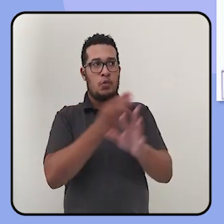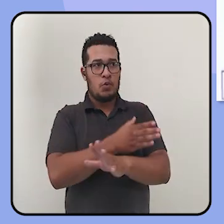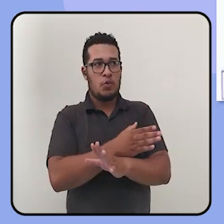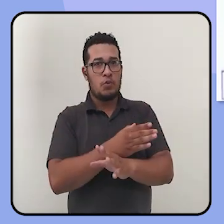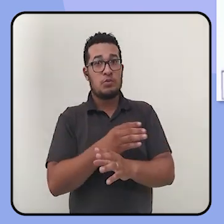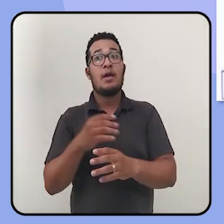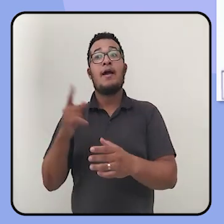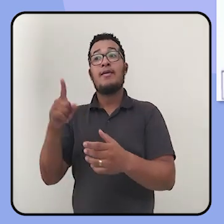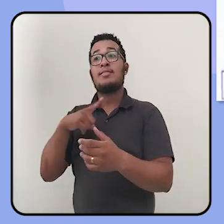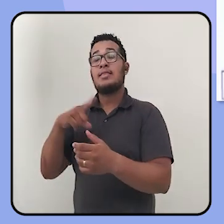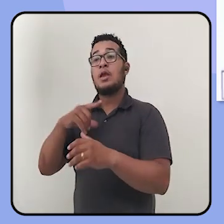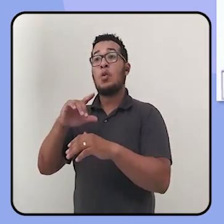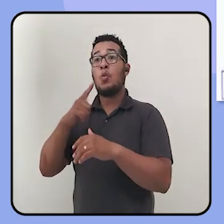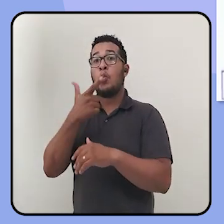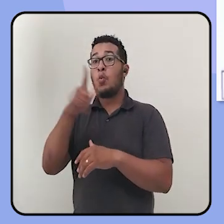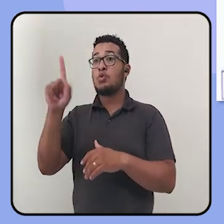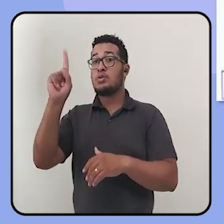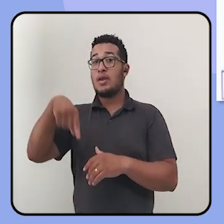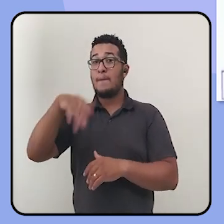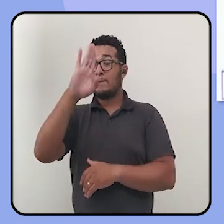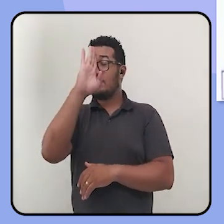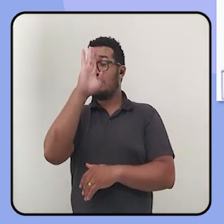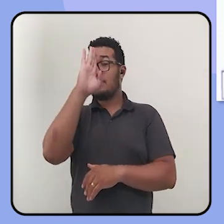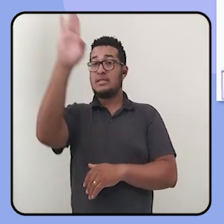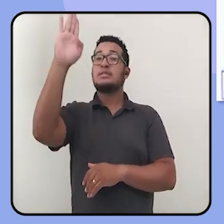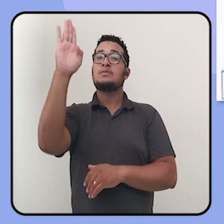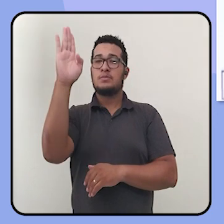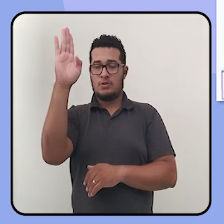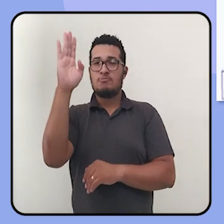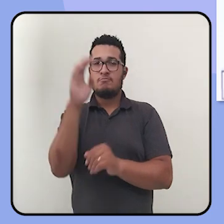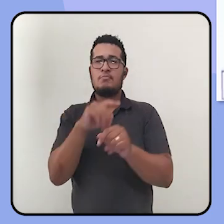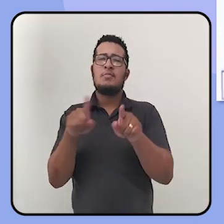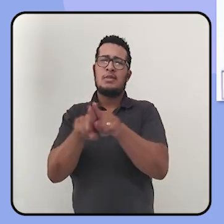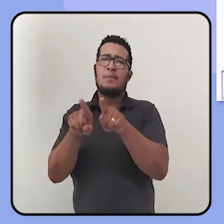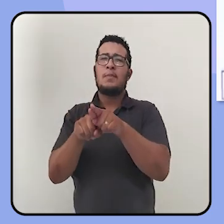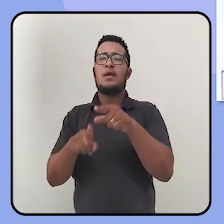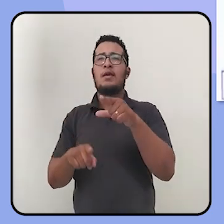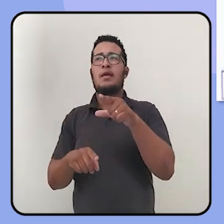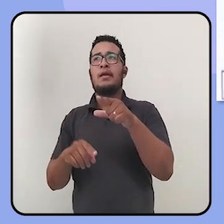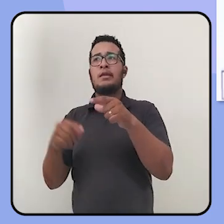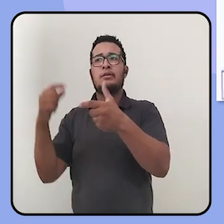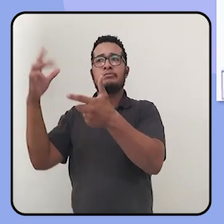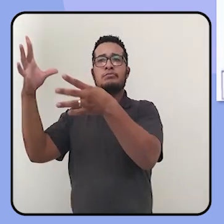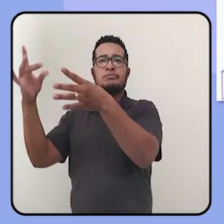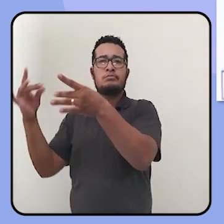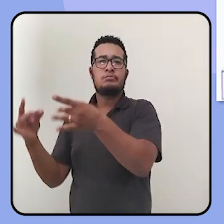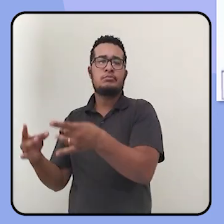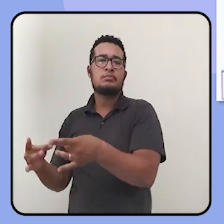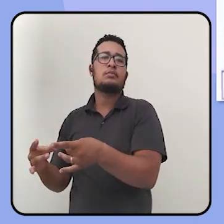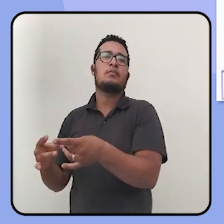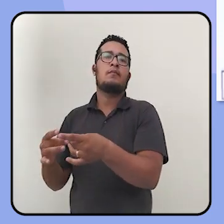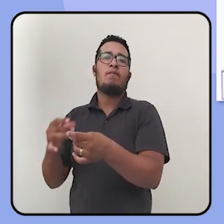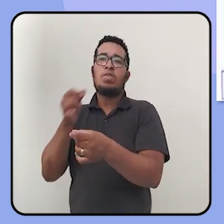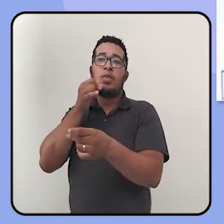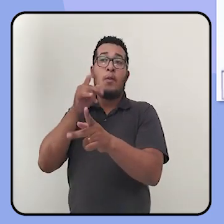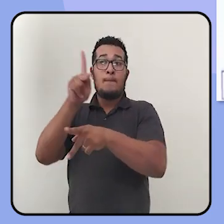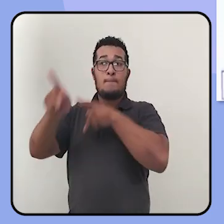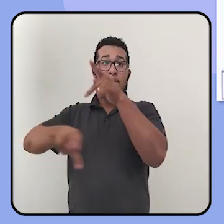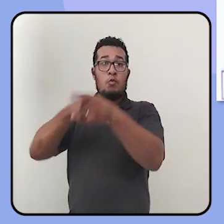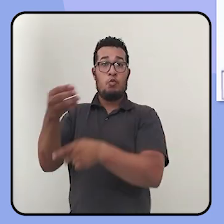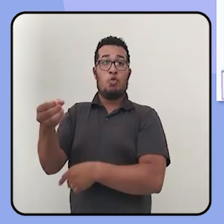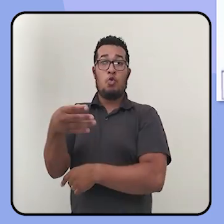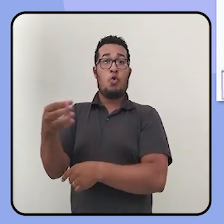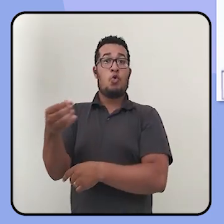mar, no Estreito de Bering, e passou para o Alasca. E do Alasca eles se espalharam pela América do Norte, América Central